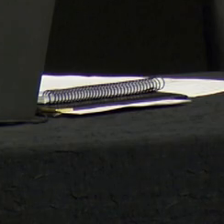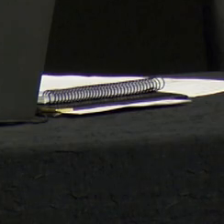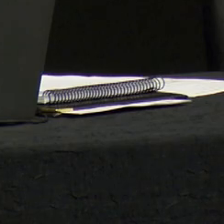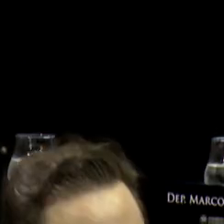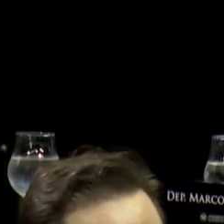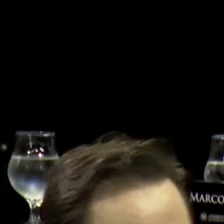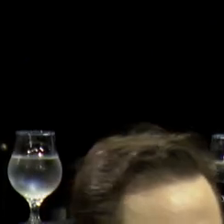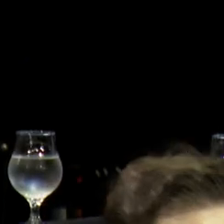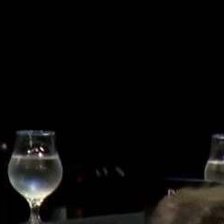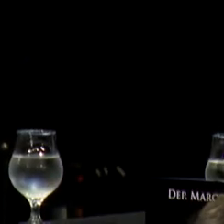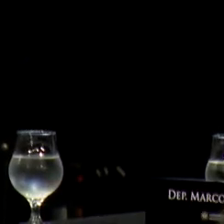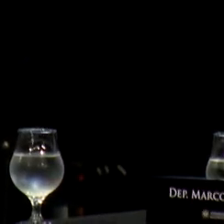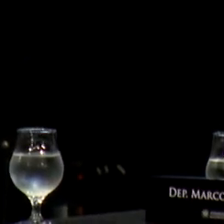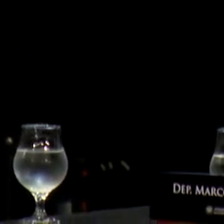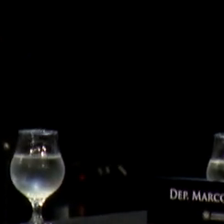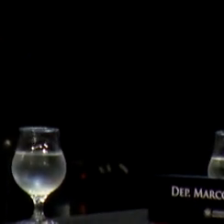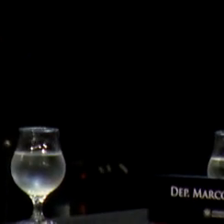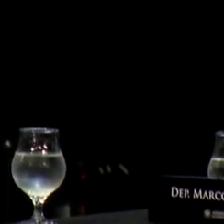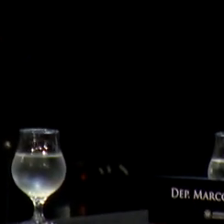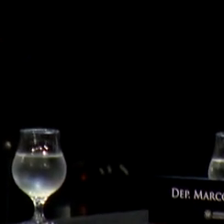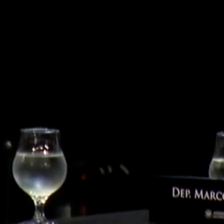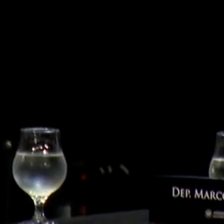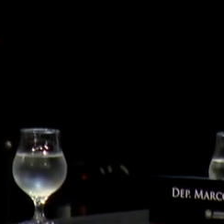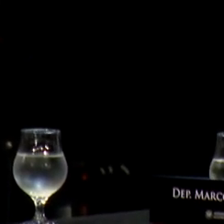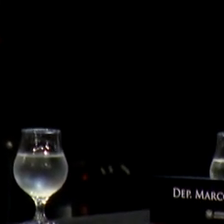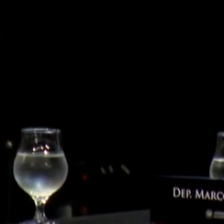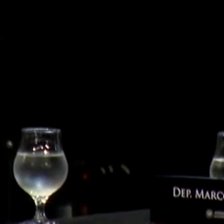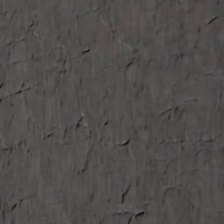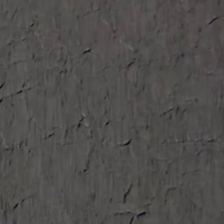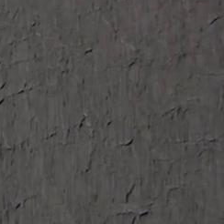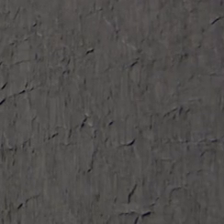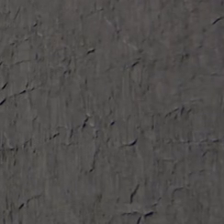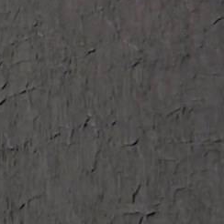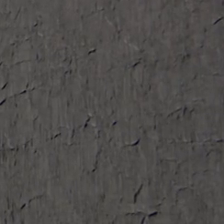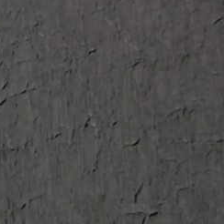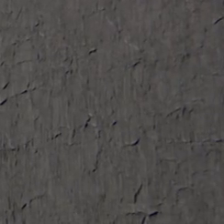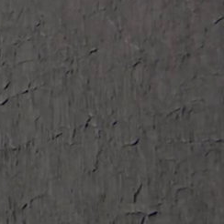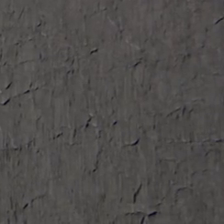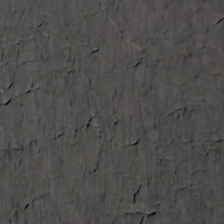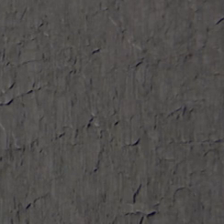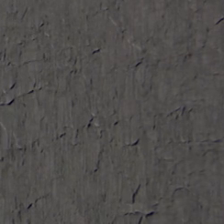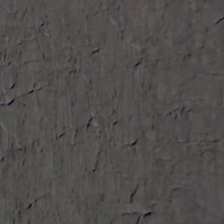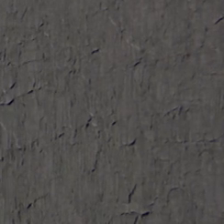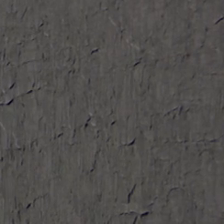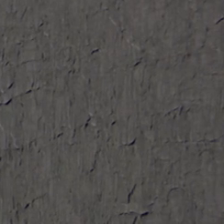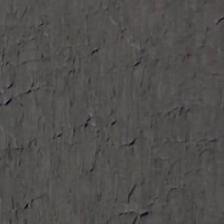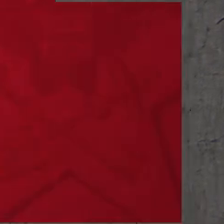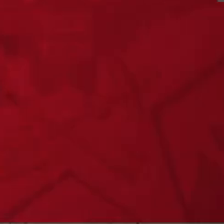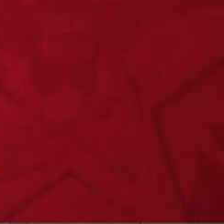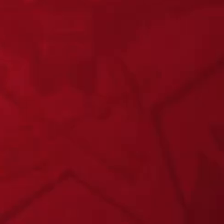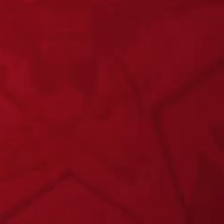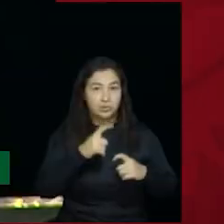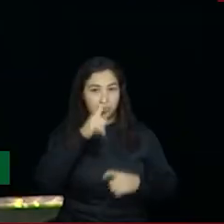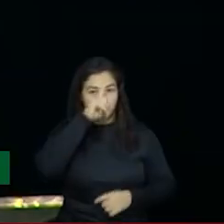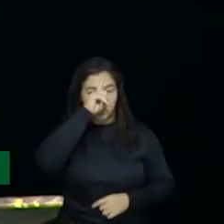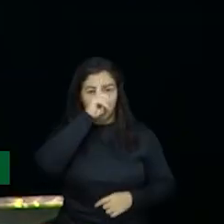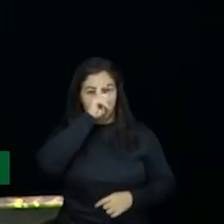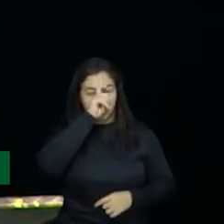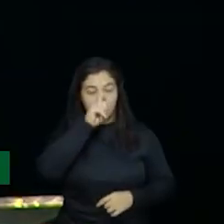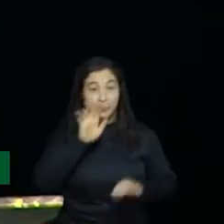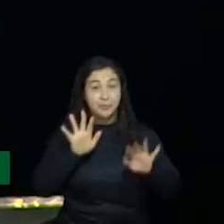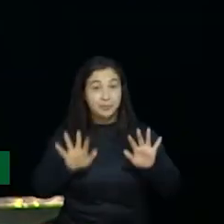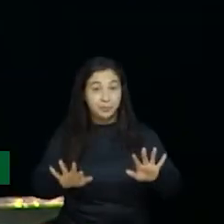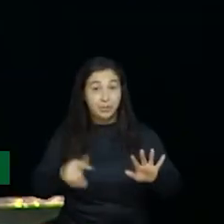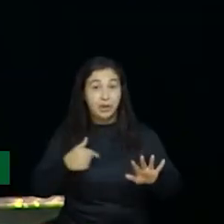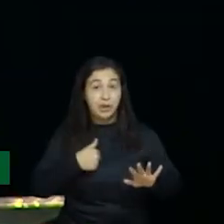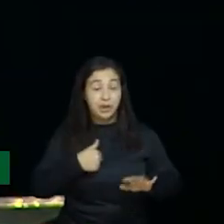O prefeito de Blumenau, Mário Hildebrandt, abriu a reunião falando sobre as demandas dos hospitais que atendem a região. O meu apelo